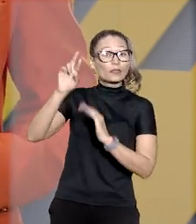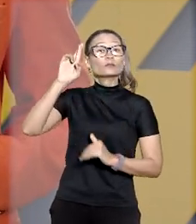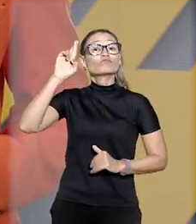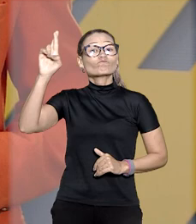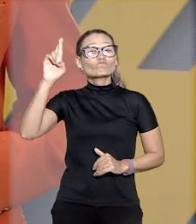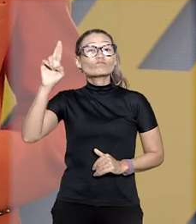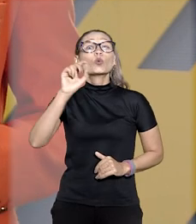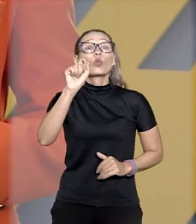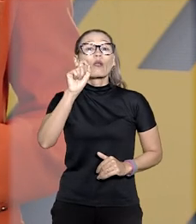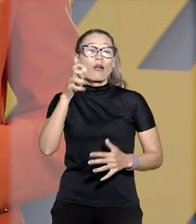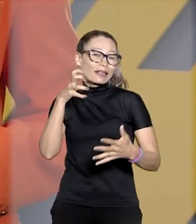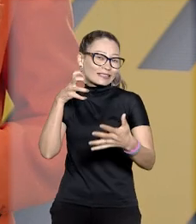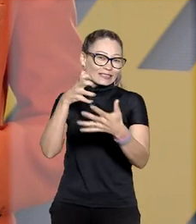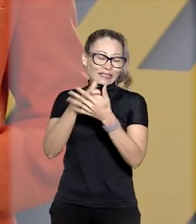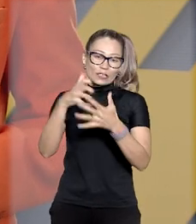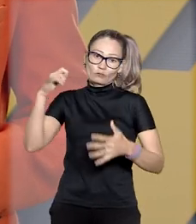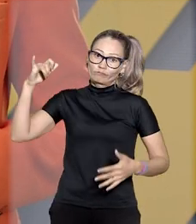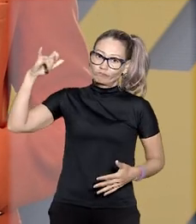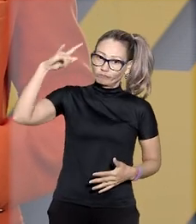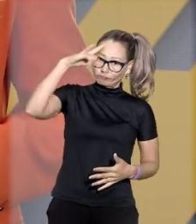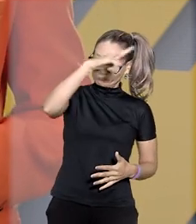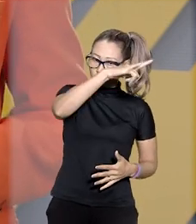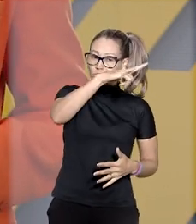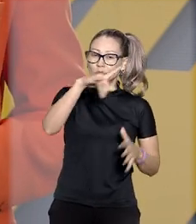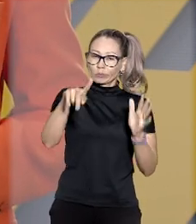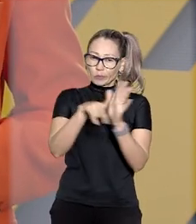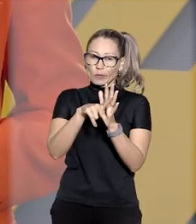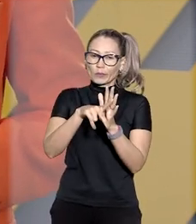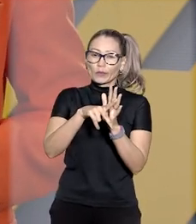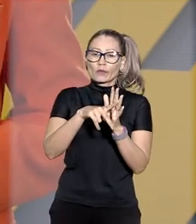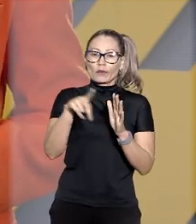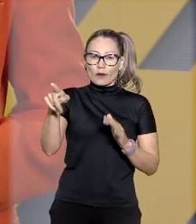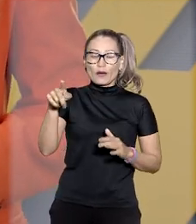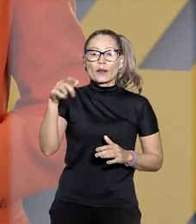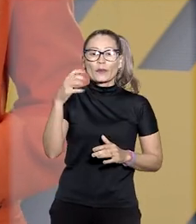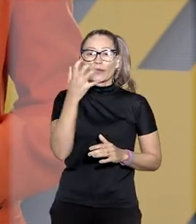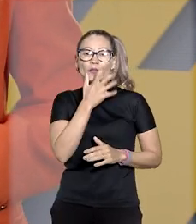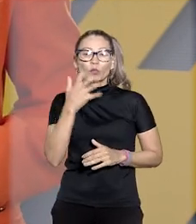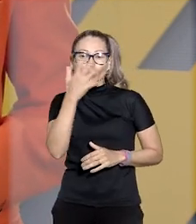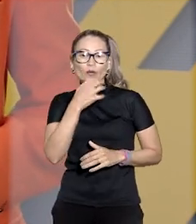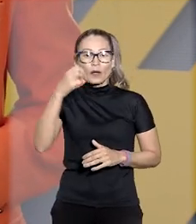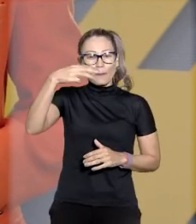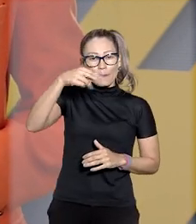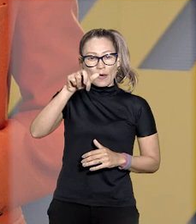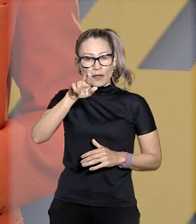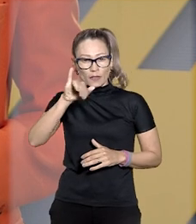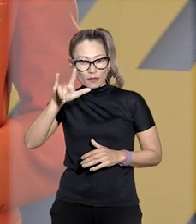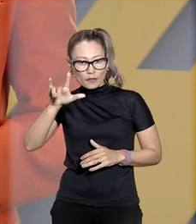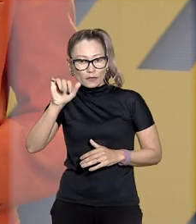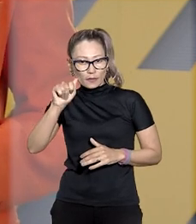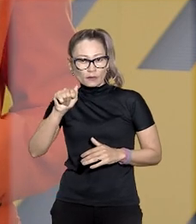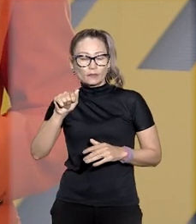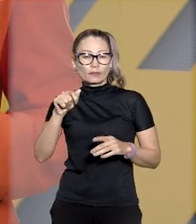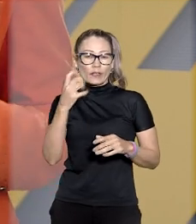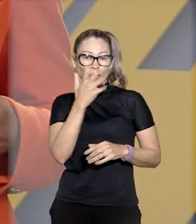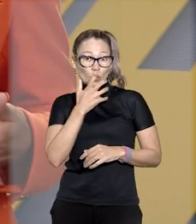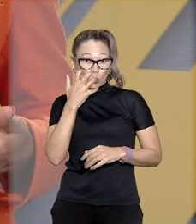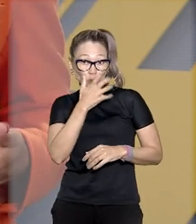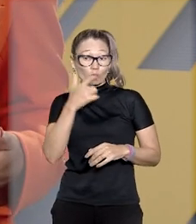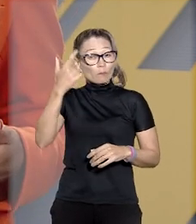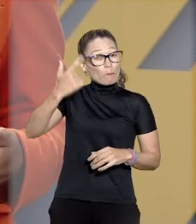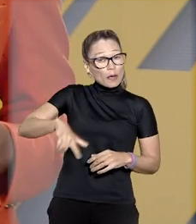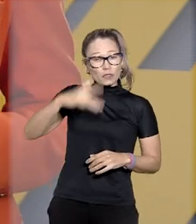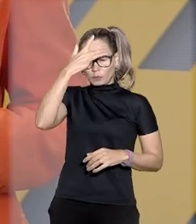eventuais responsabilidades pelo acidente aéreo que em novembro de 2021 causou a morte da cantora Marília Mendonça e dos